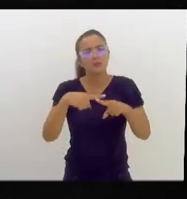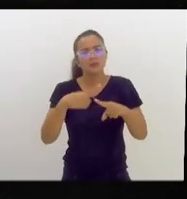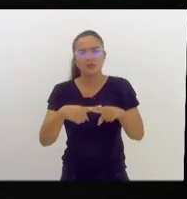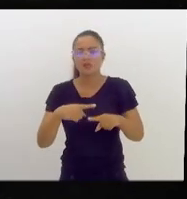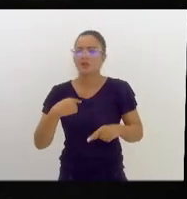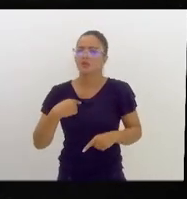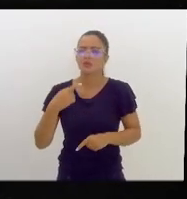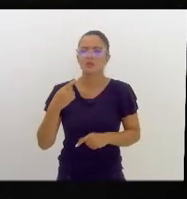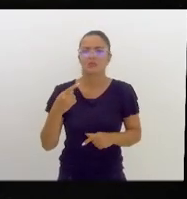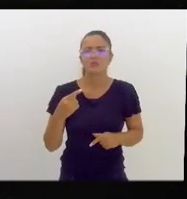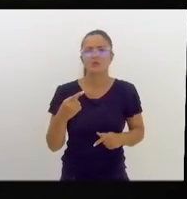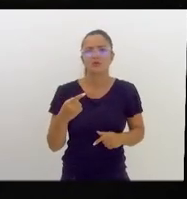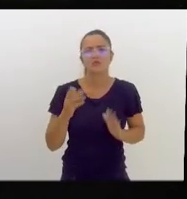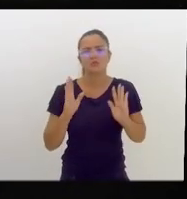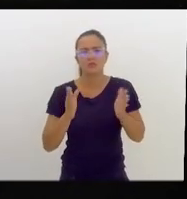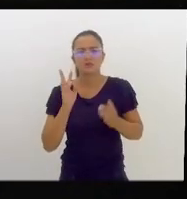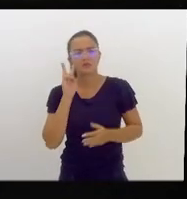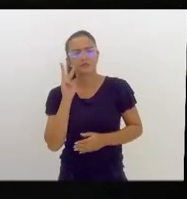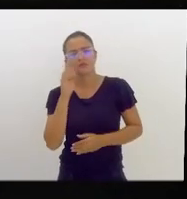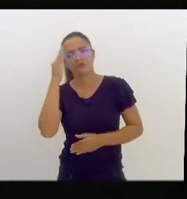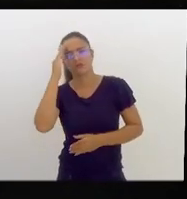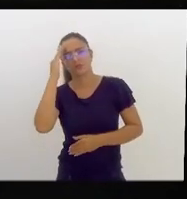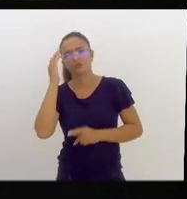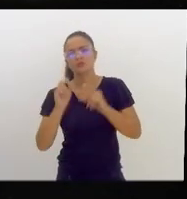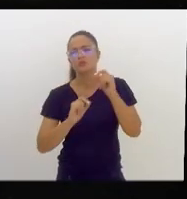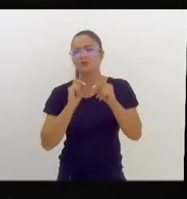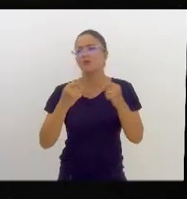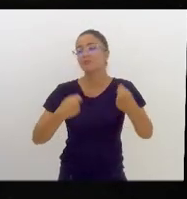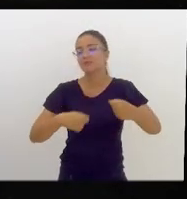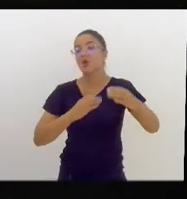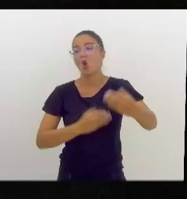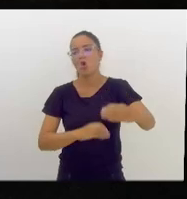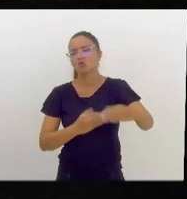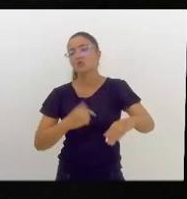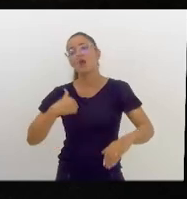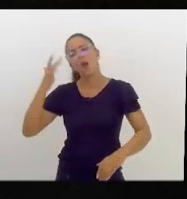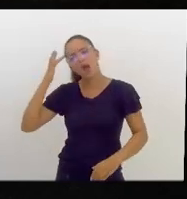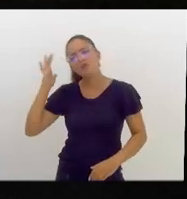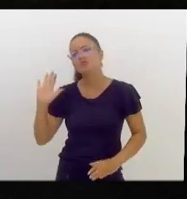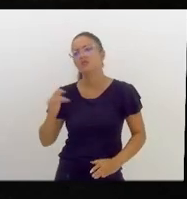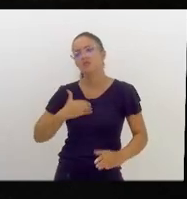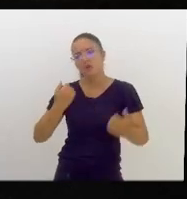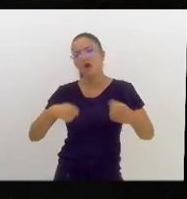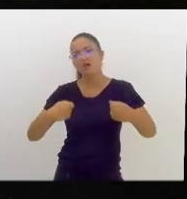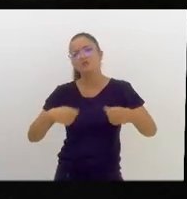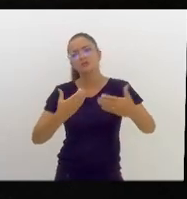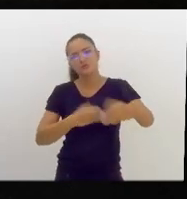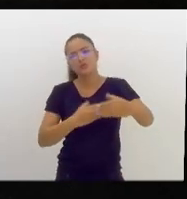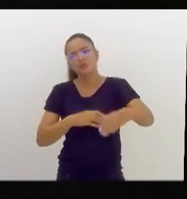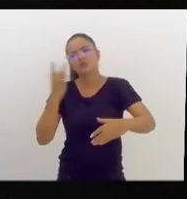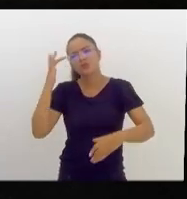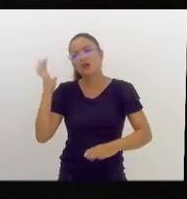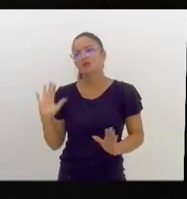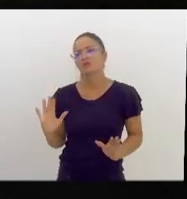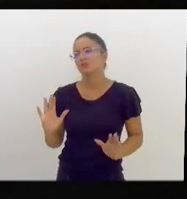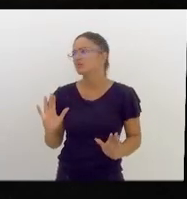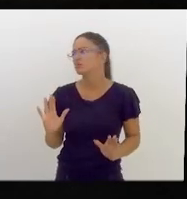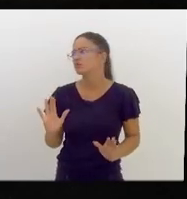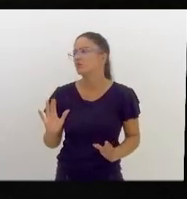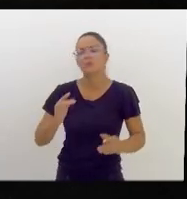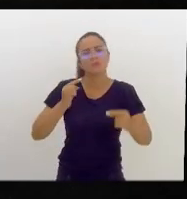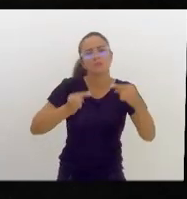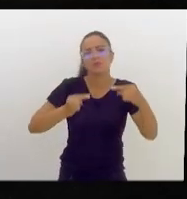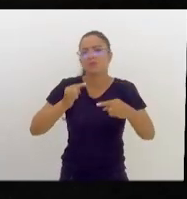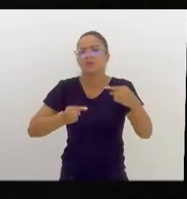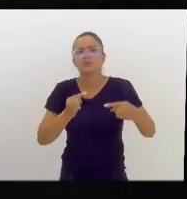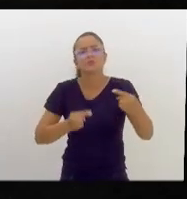já formado por mim de que esses cargos têm que ser concursados e não cargos utilizados politicamente. E,